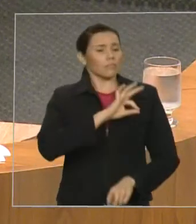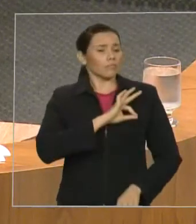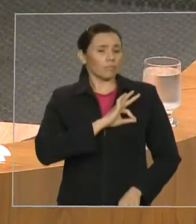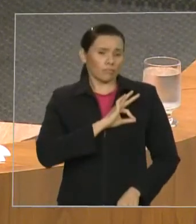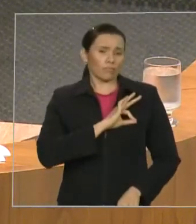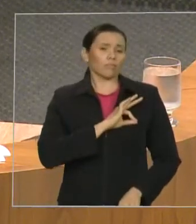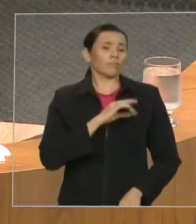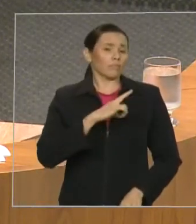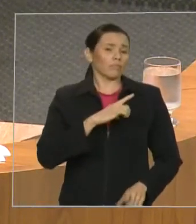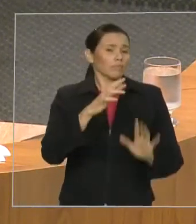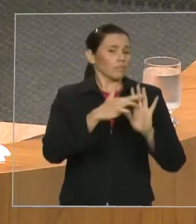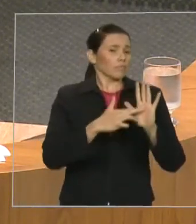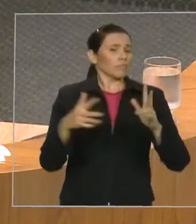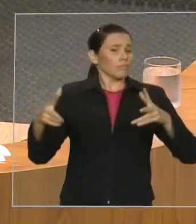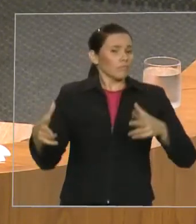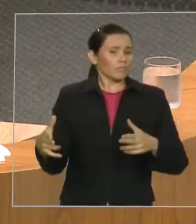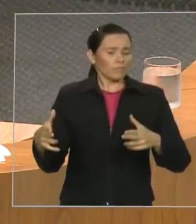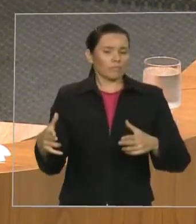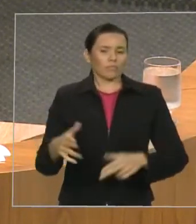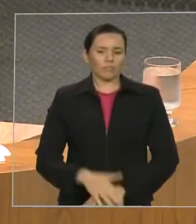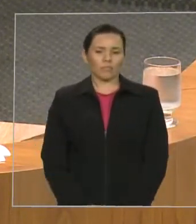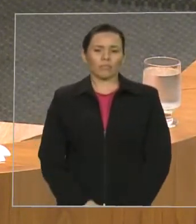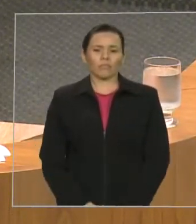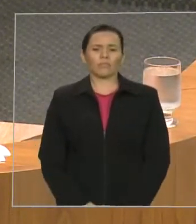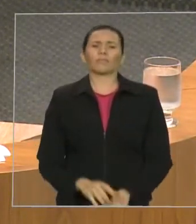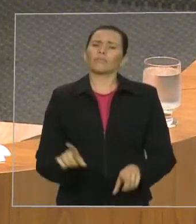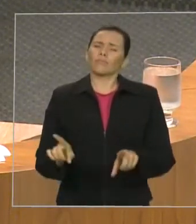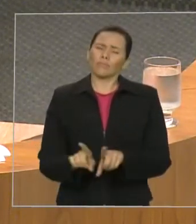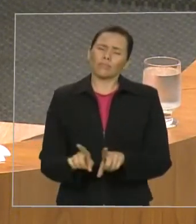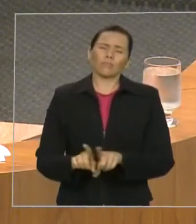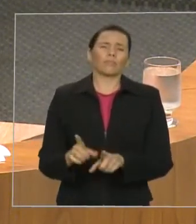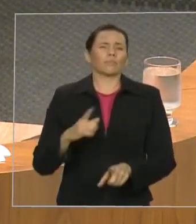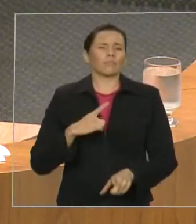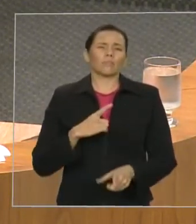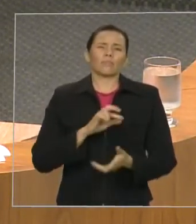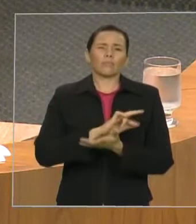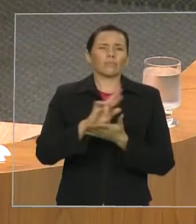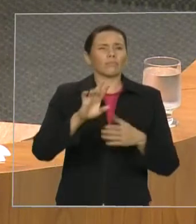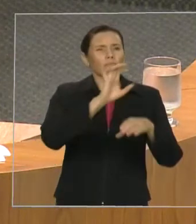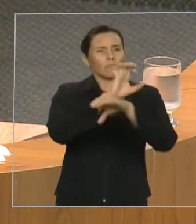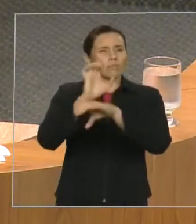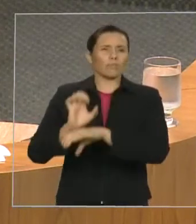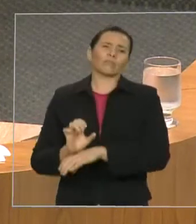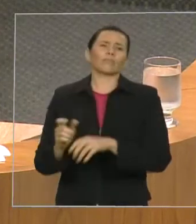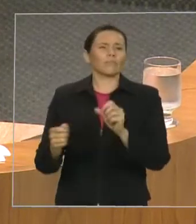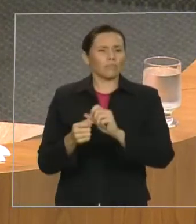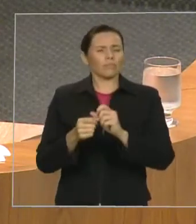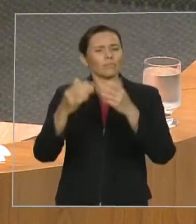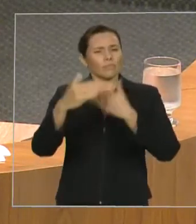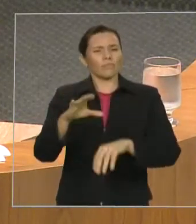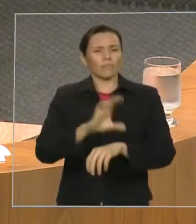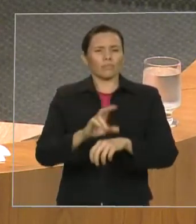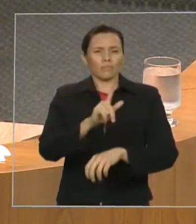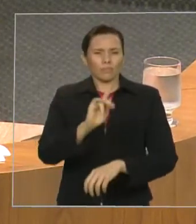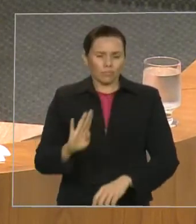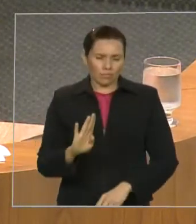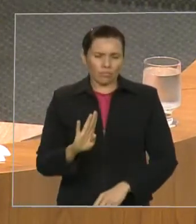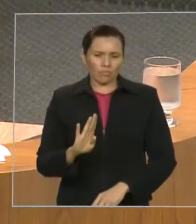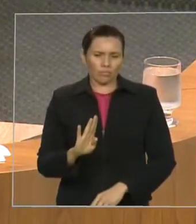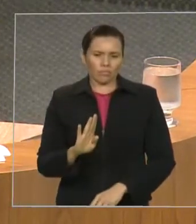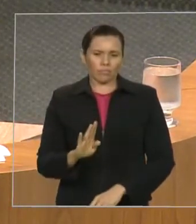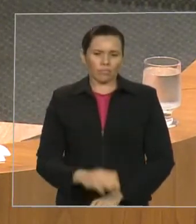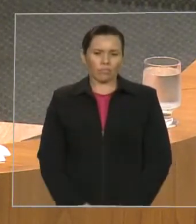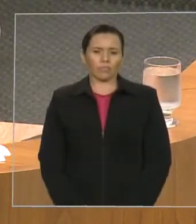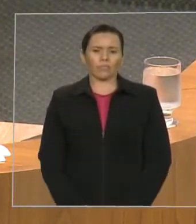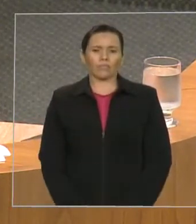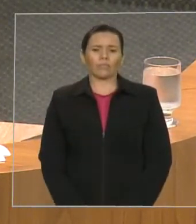as polícias militares de outros estados também realizam o concurso público. E eu quero fazer uma consideração muito importante em